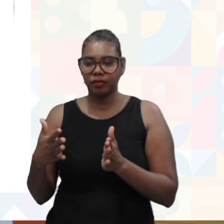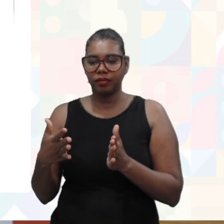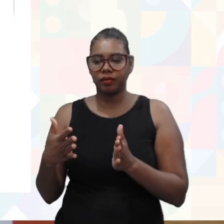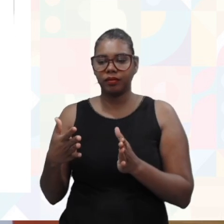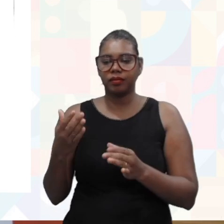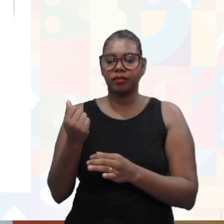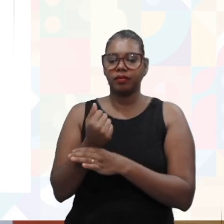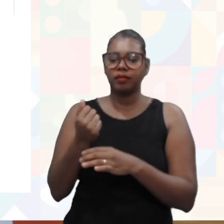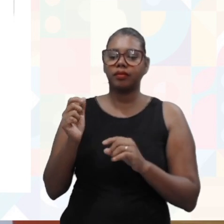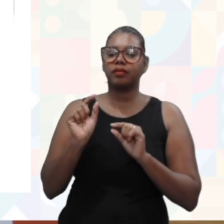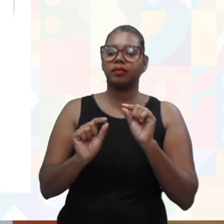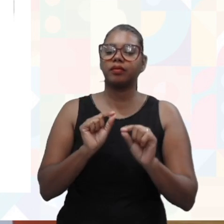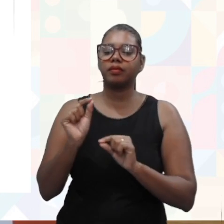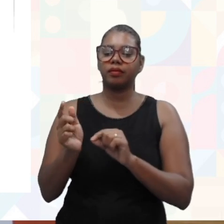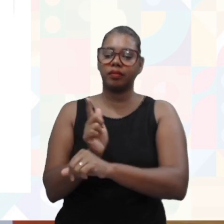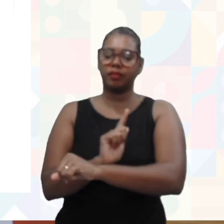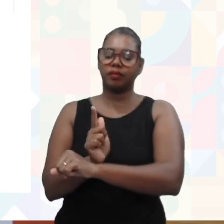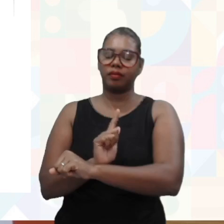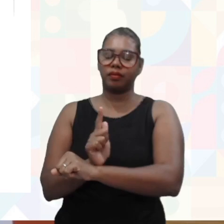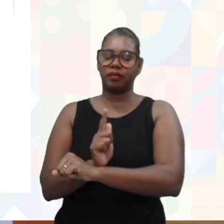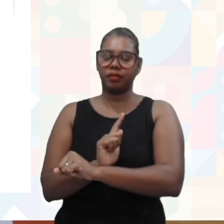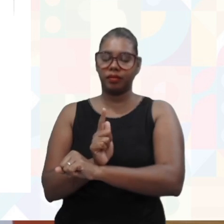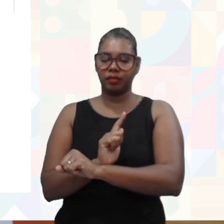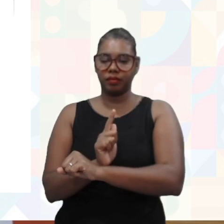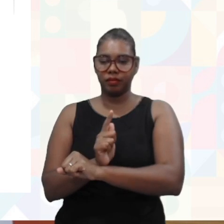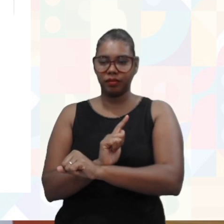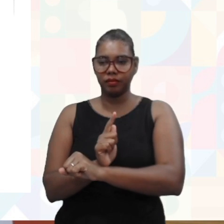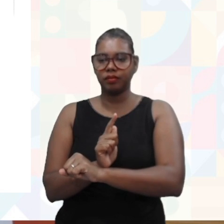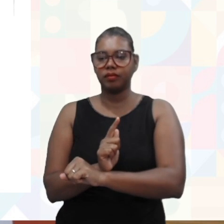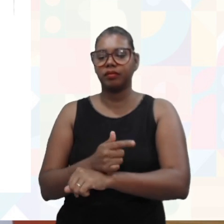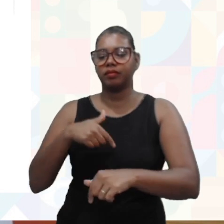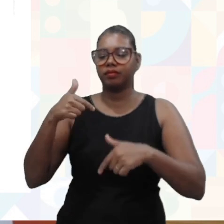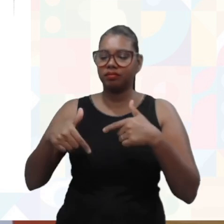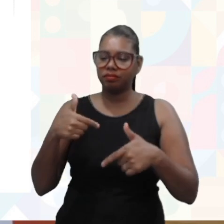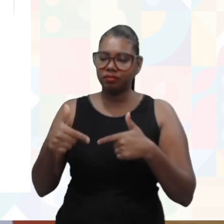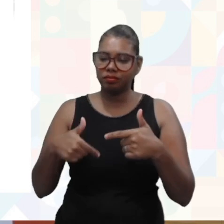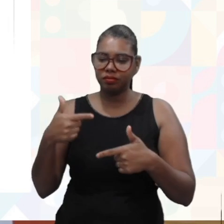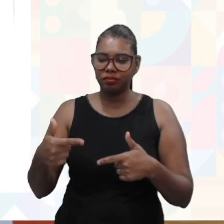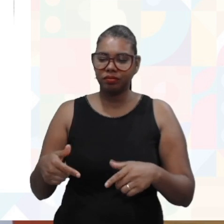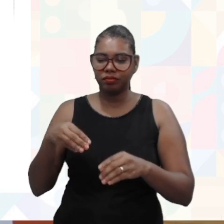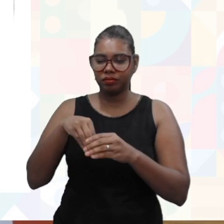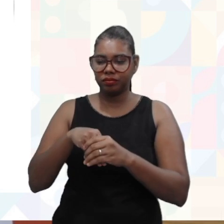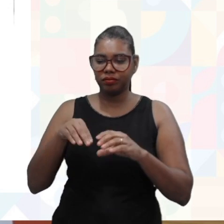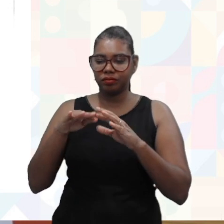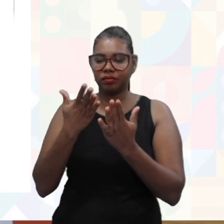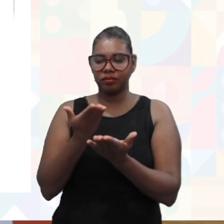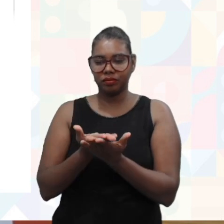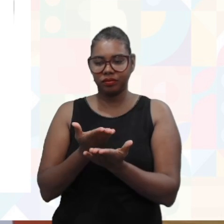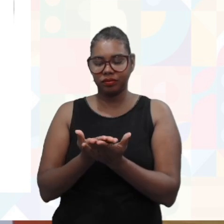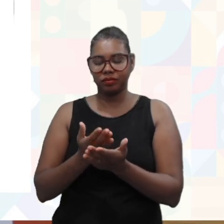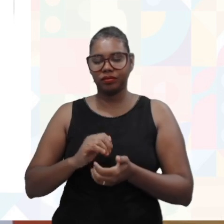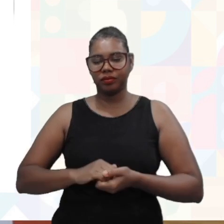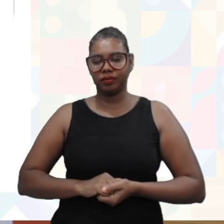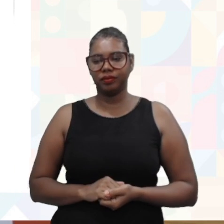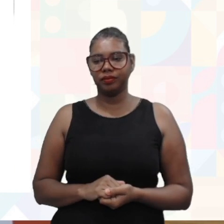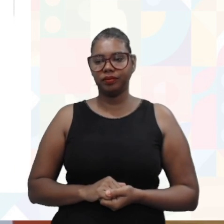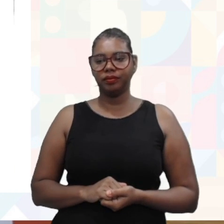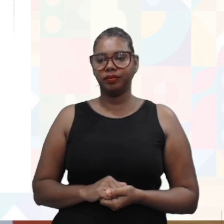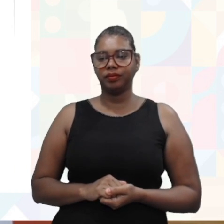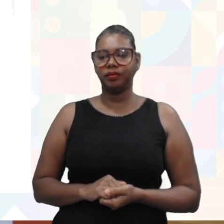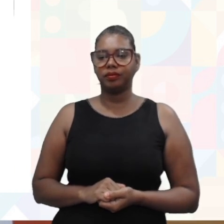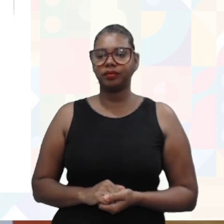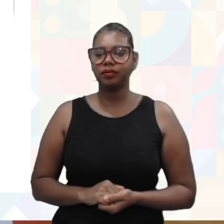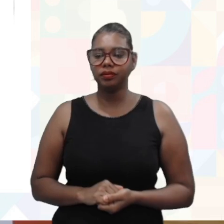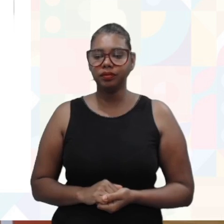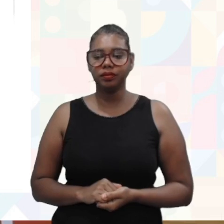asseguram a gestão, a racionalização do trabalho dentro de uma instituição educacional. Então, isso vai lidar